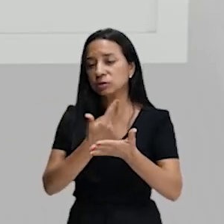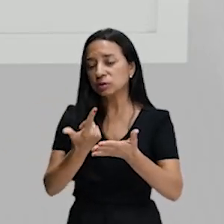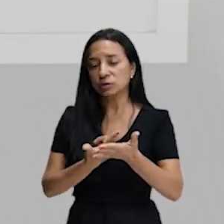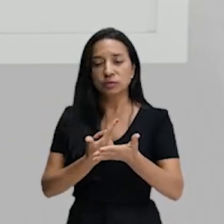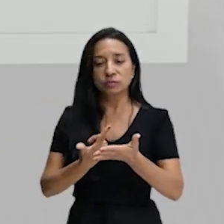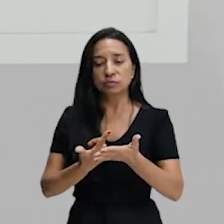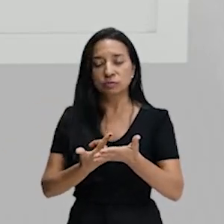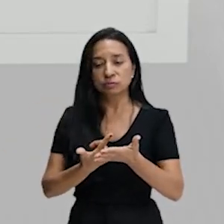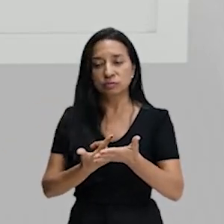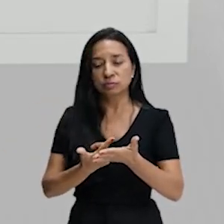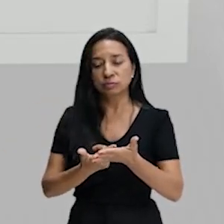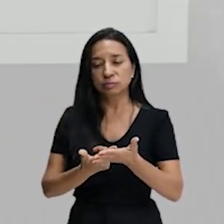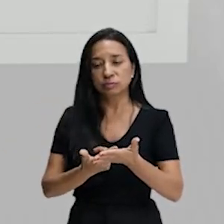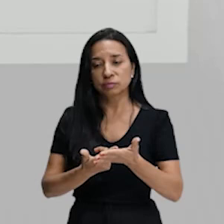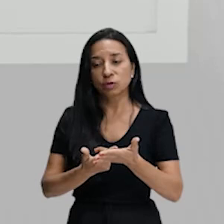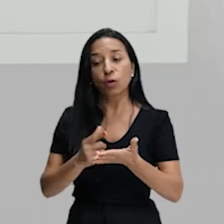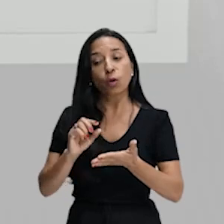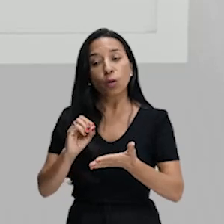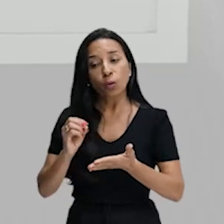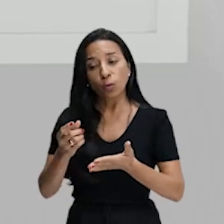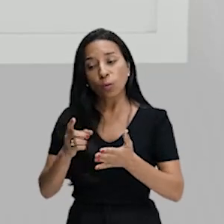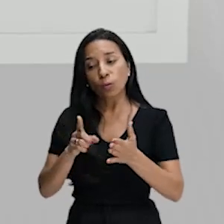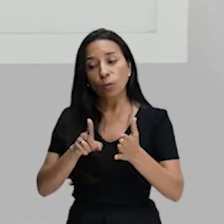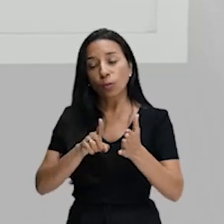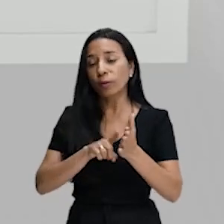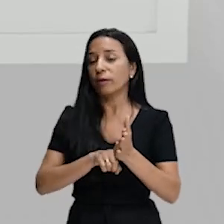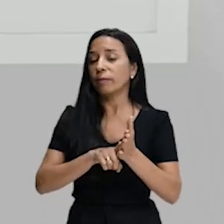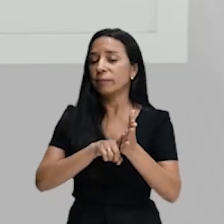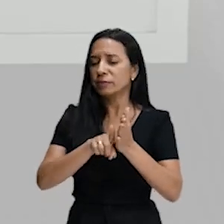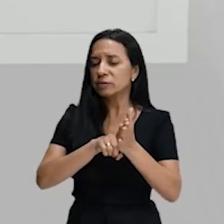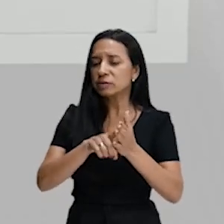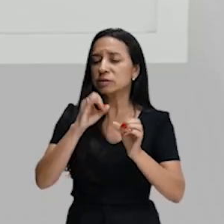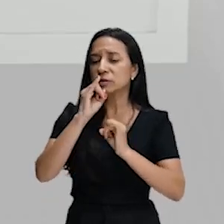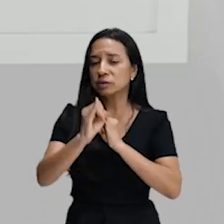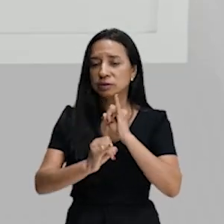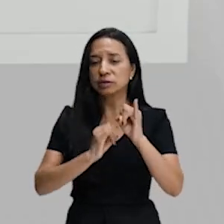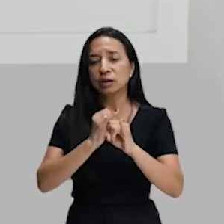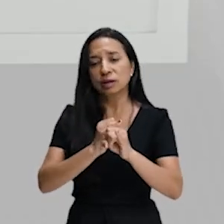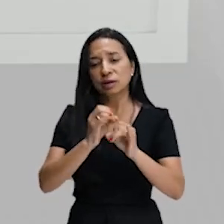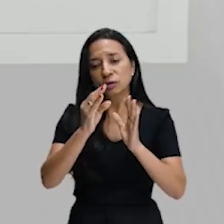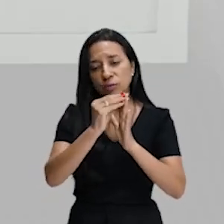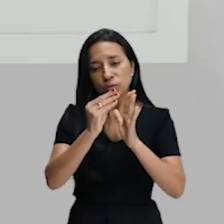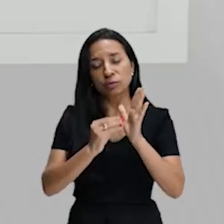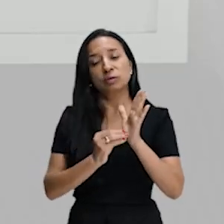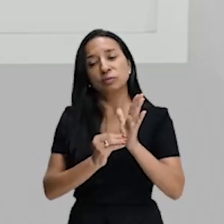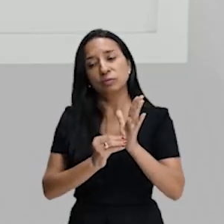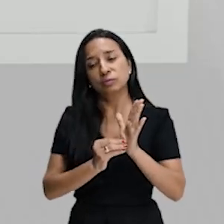sejam didáticos de vocês, ou pesquisar na internet sobre o conteúdo e fazer mais questões, ok?